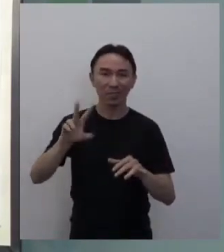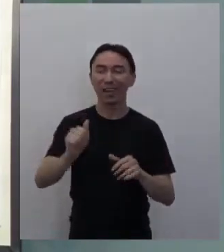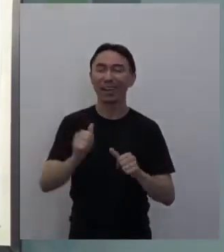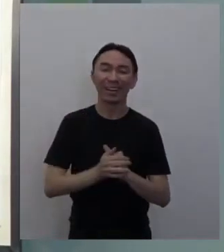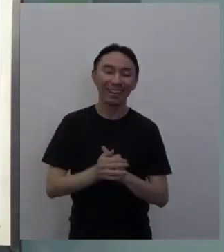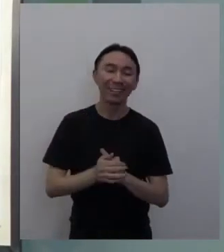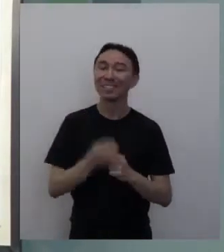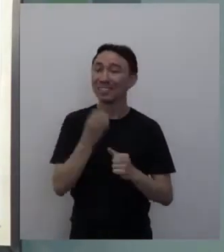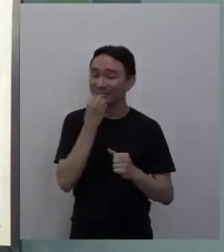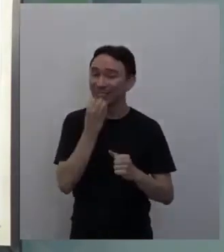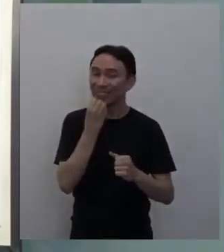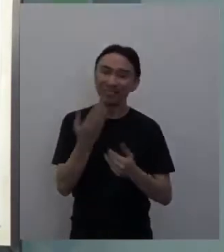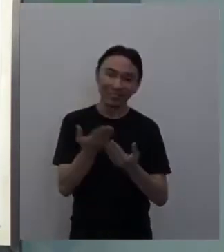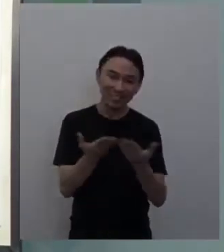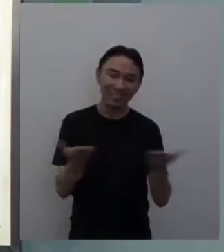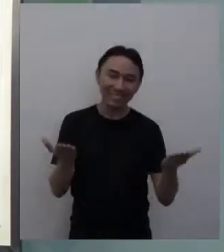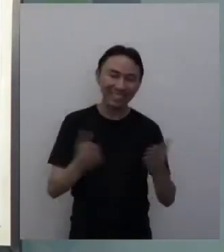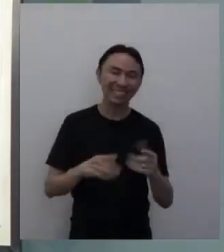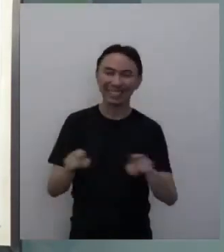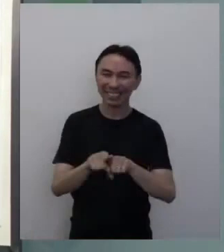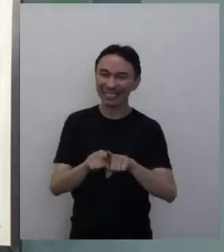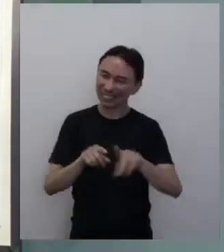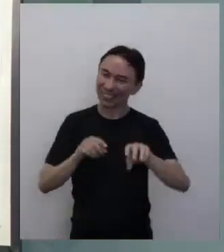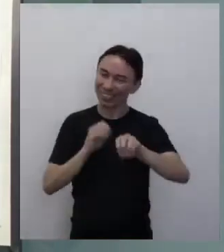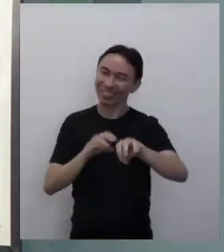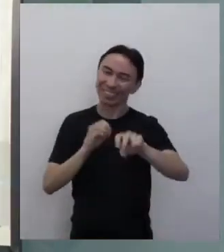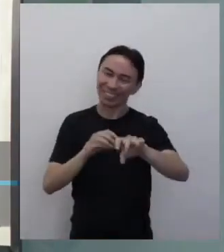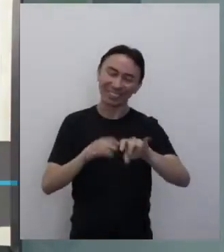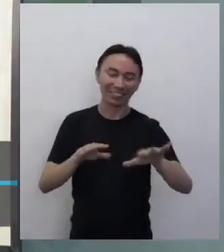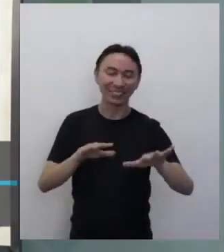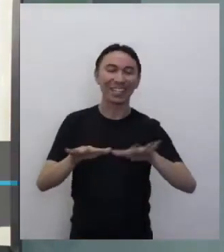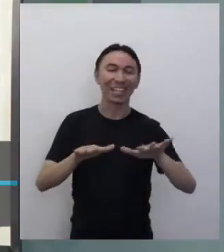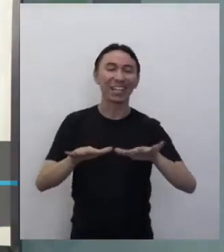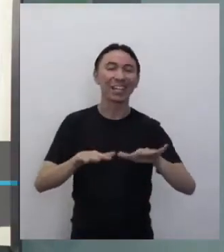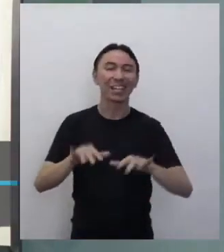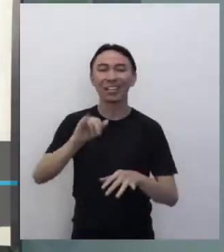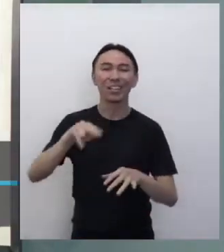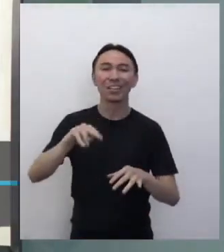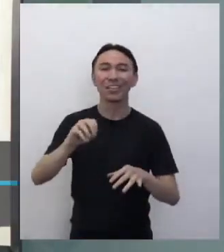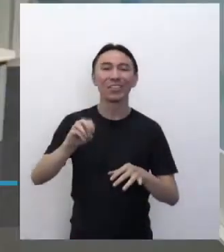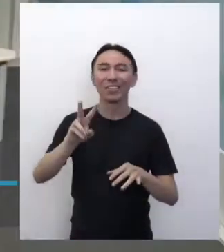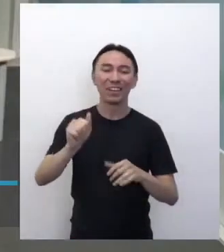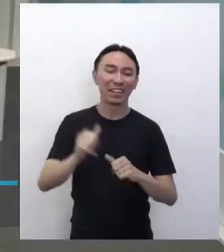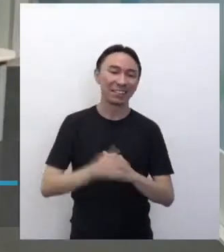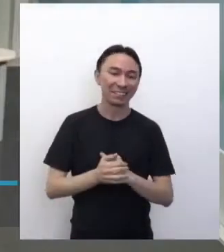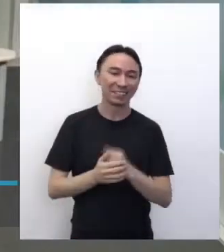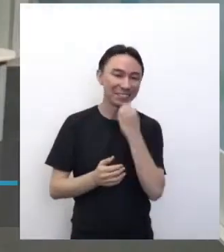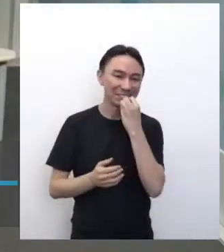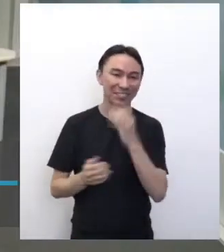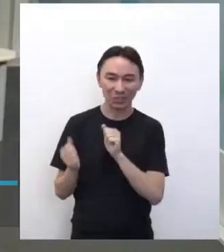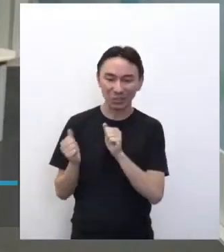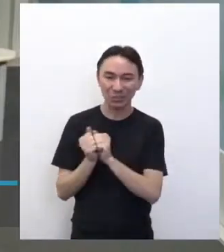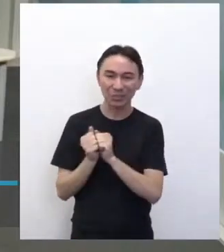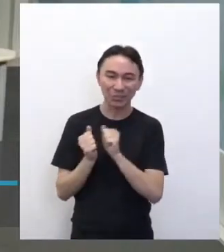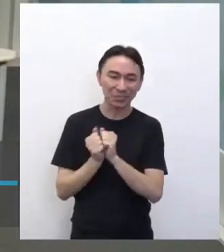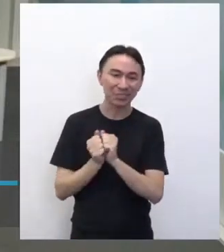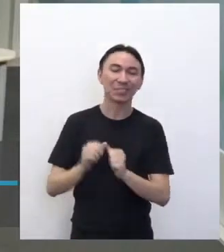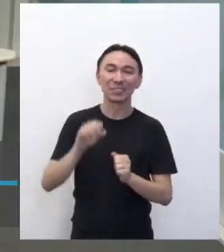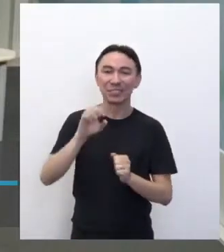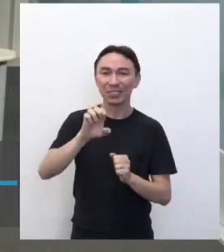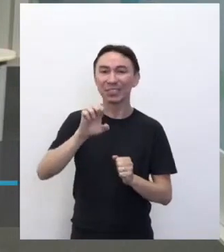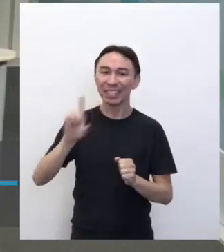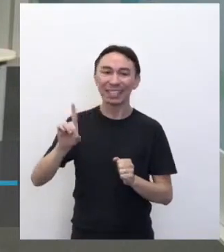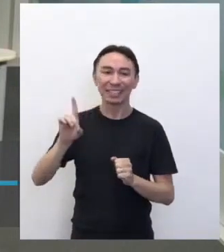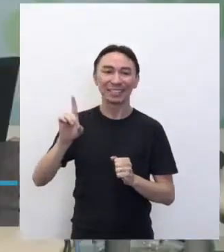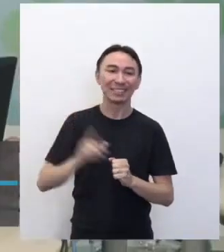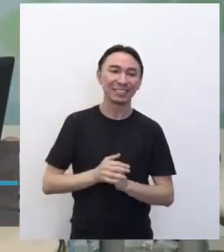e curtiram as aulas do Inova também, ok? With me today, we have Ed. Ed, would you like to say hi? Gostaria de falar um oi aí pro pessoal.